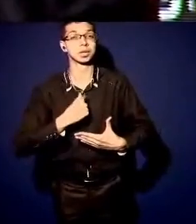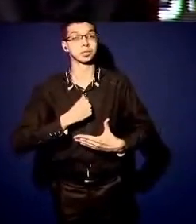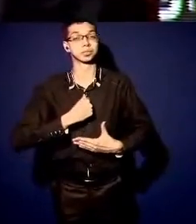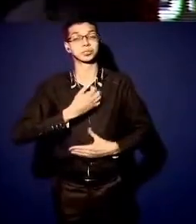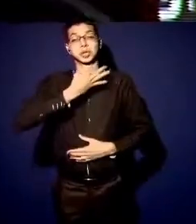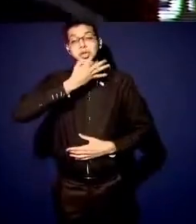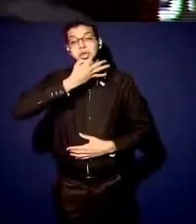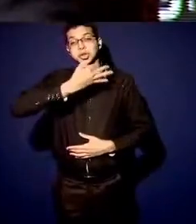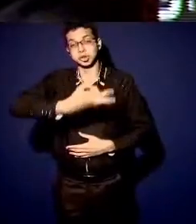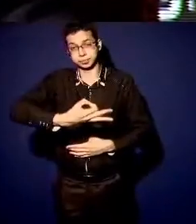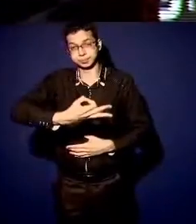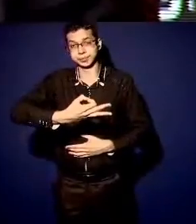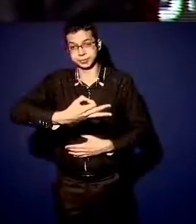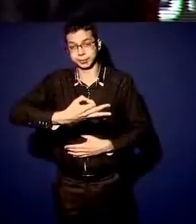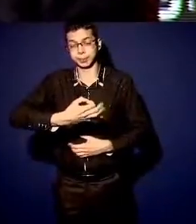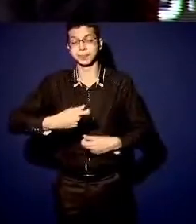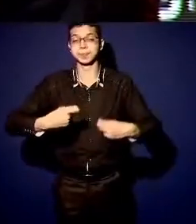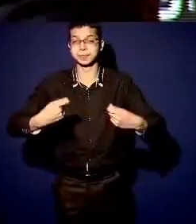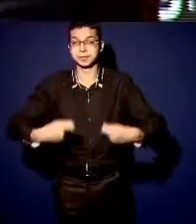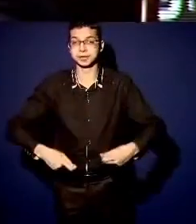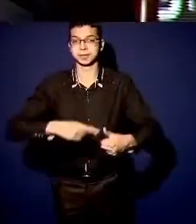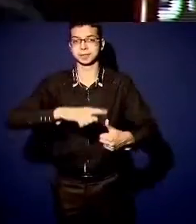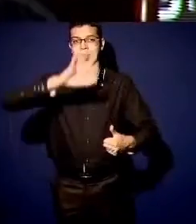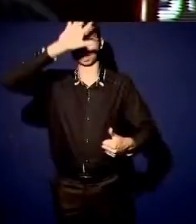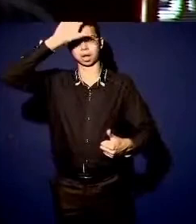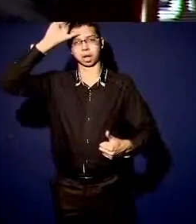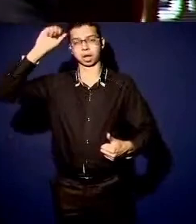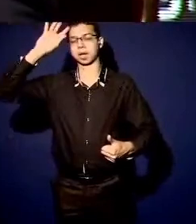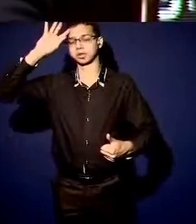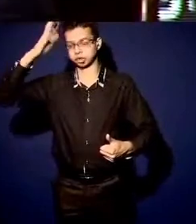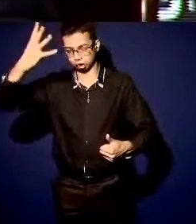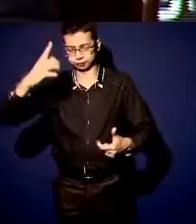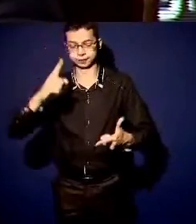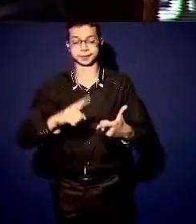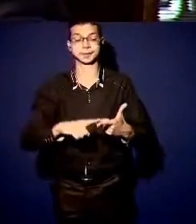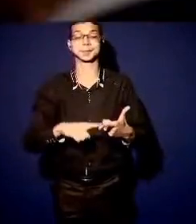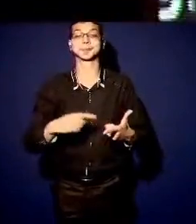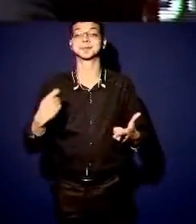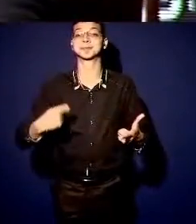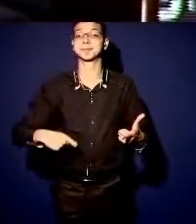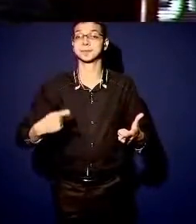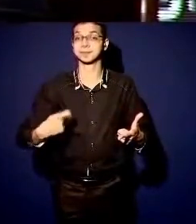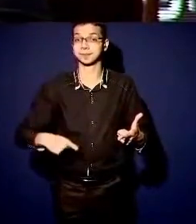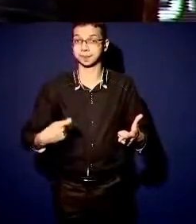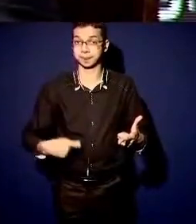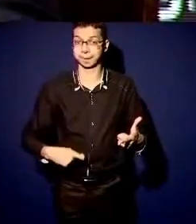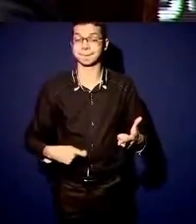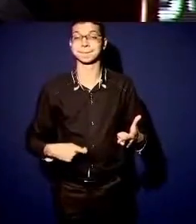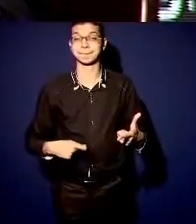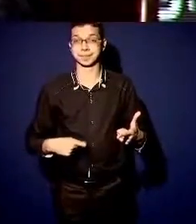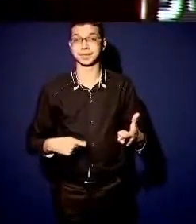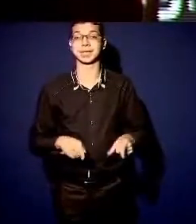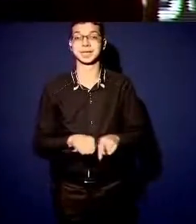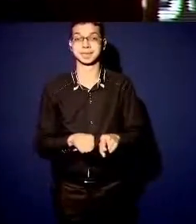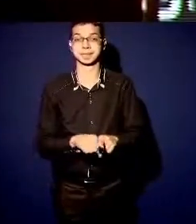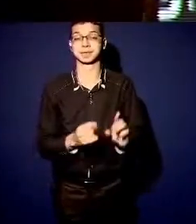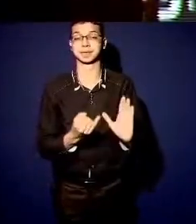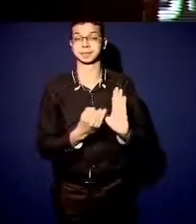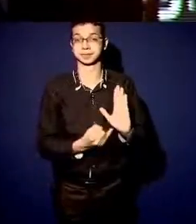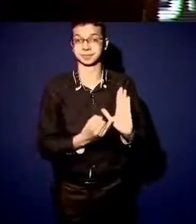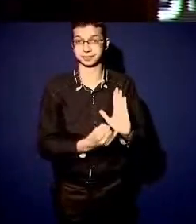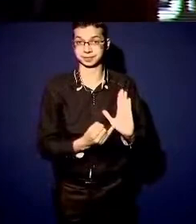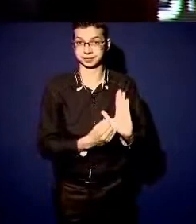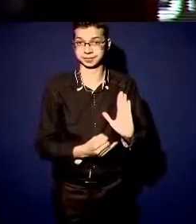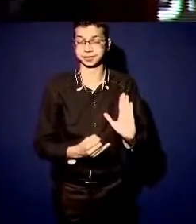Ótica tem que resolver Amazônia a democracia brasileira tem que resolver o cipolar ao tributário com o nome que